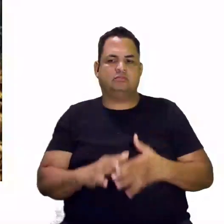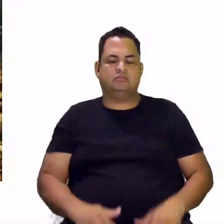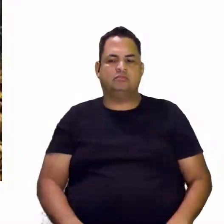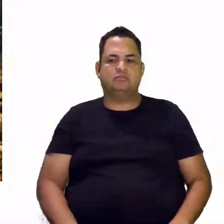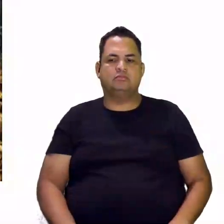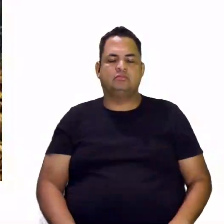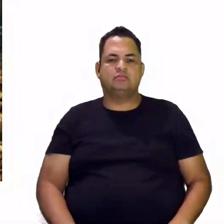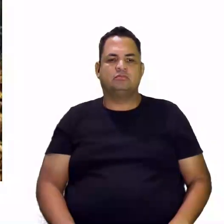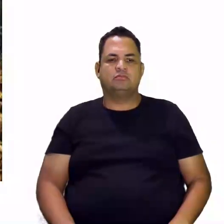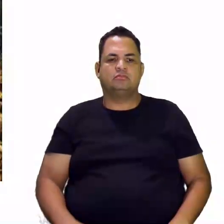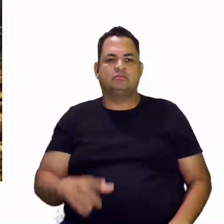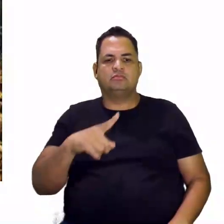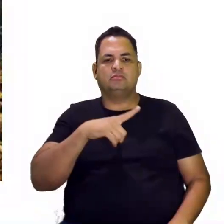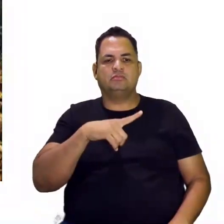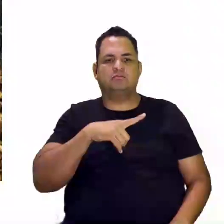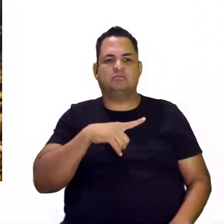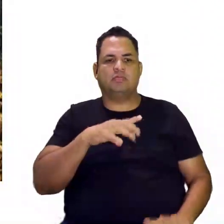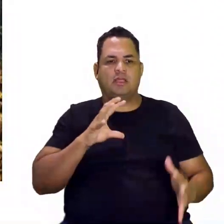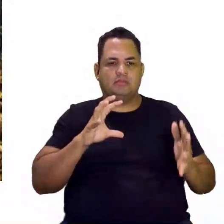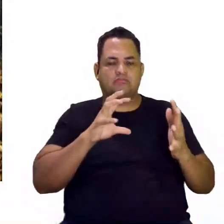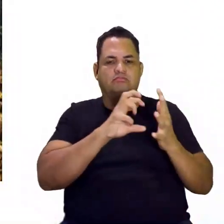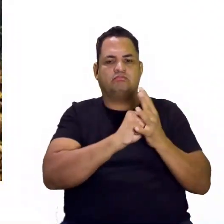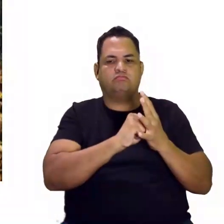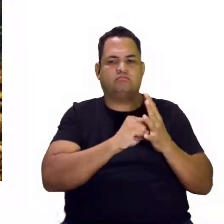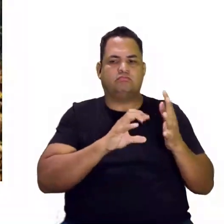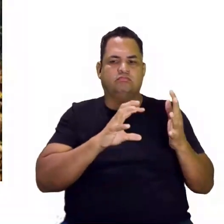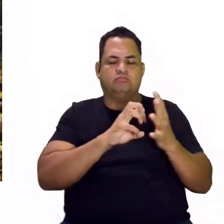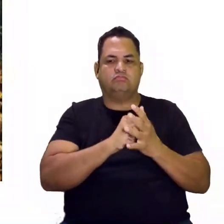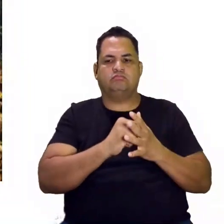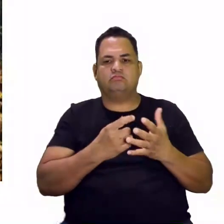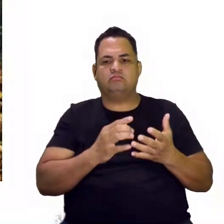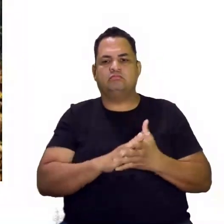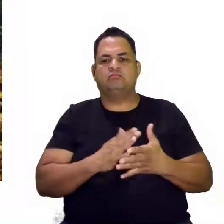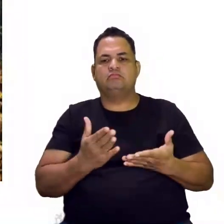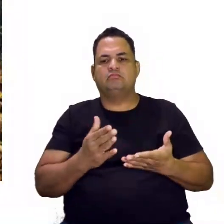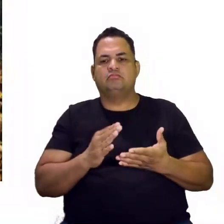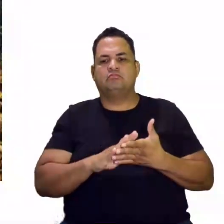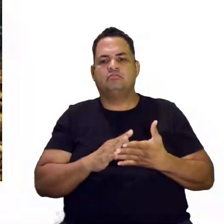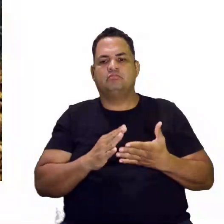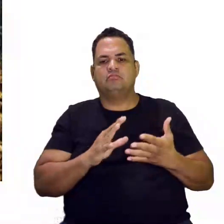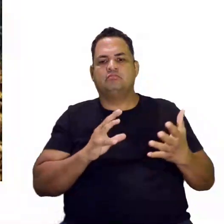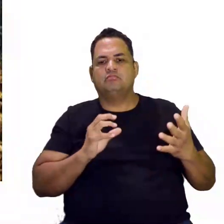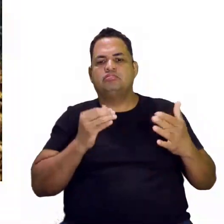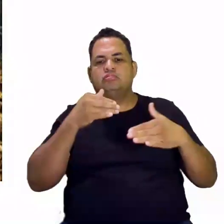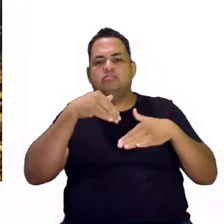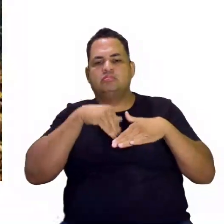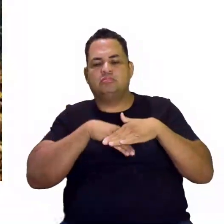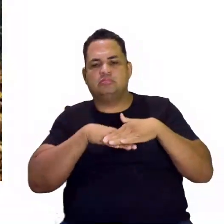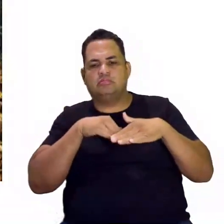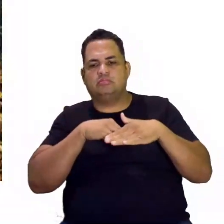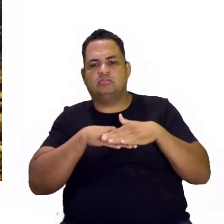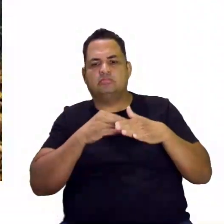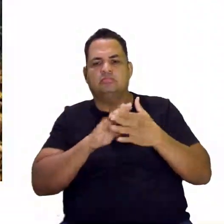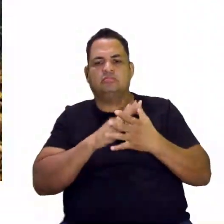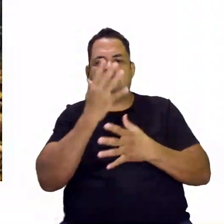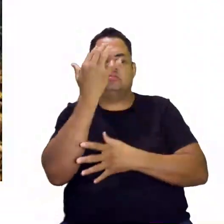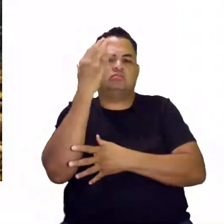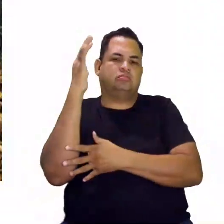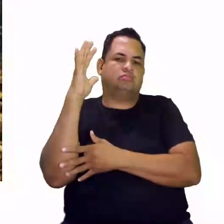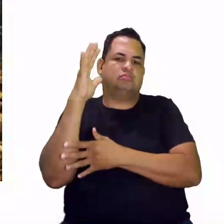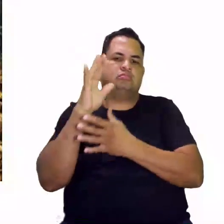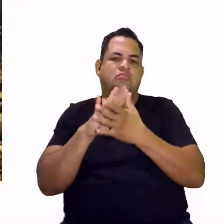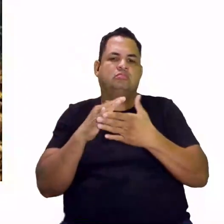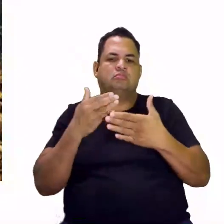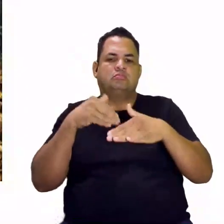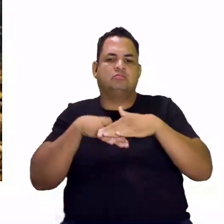tá? E aí tem a questão dos predadores, né? Esses predadores se refugiam dentro dessas matas, dentro desses